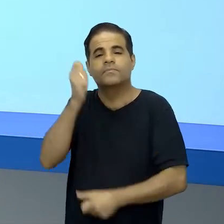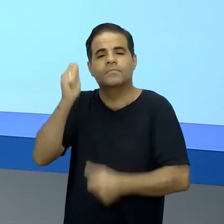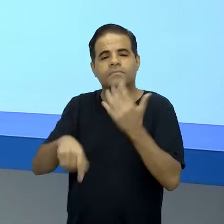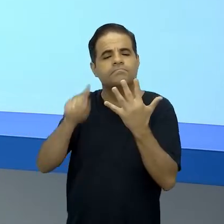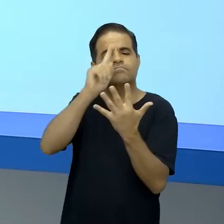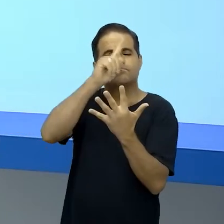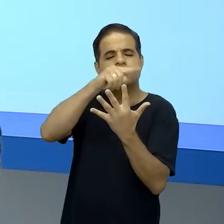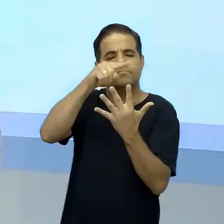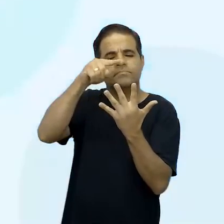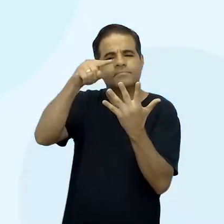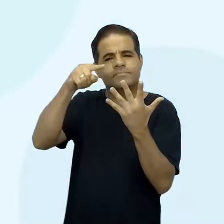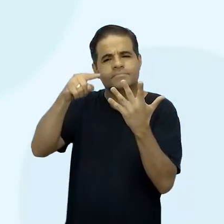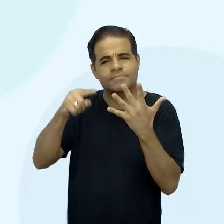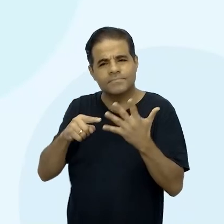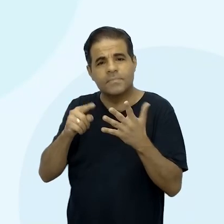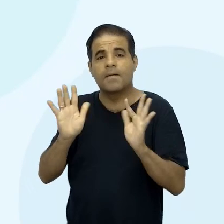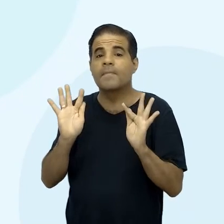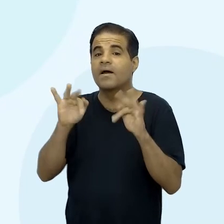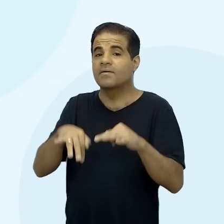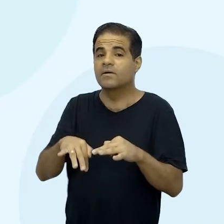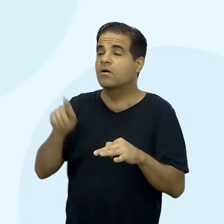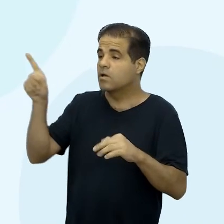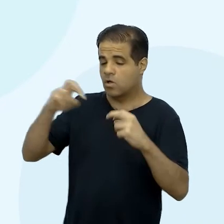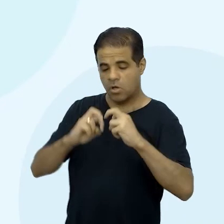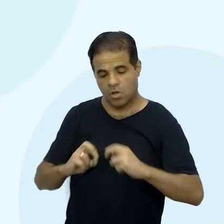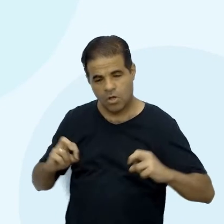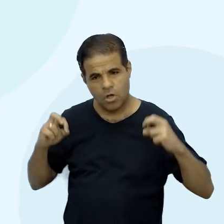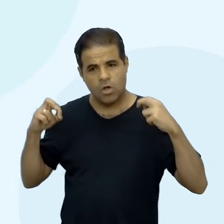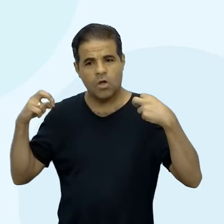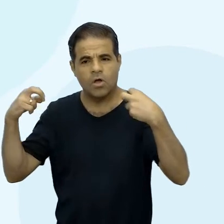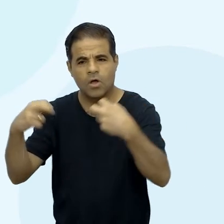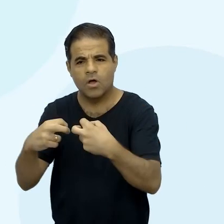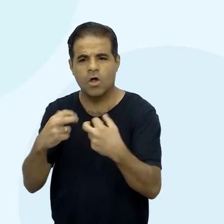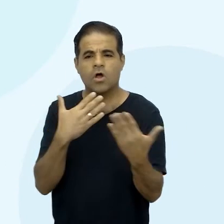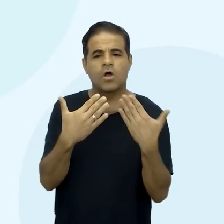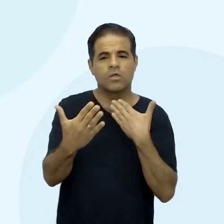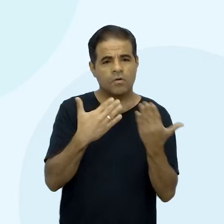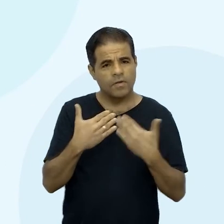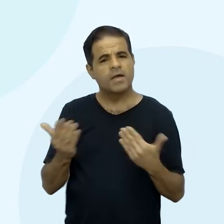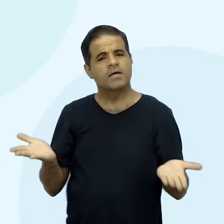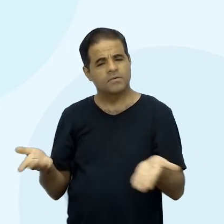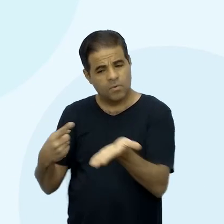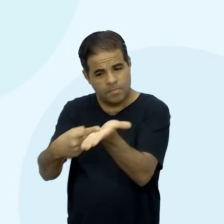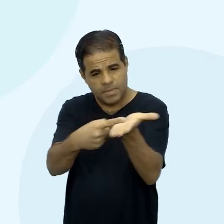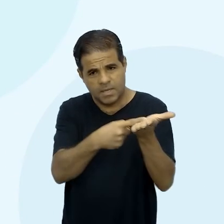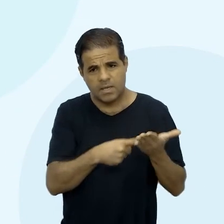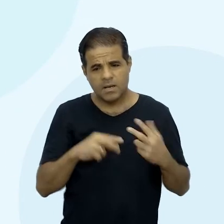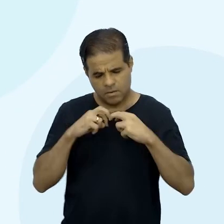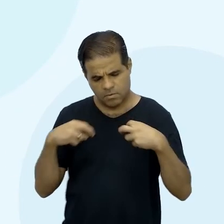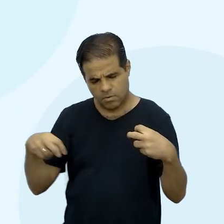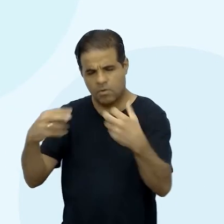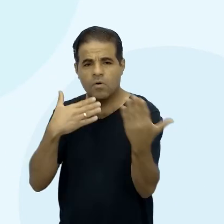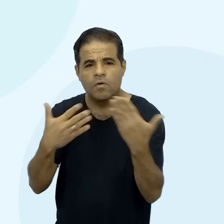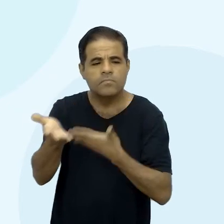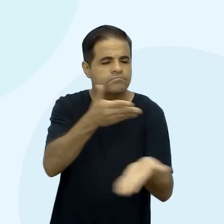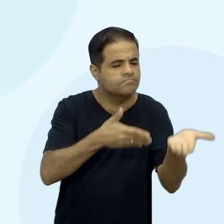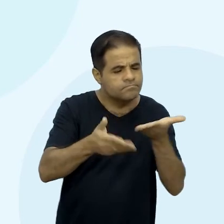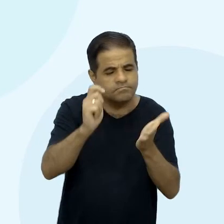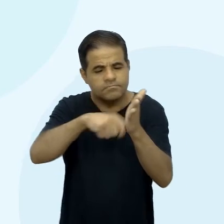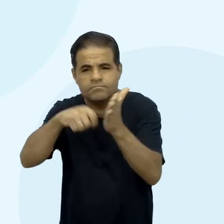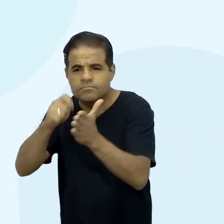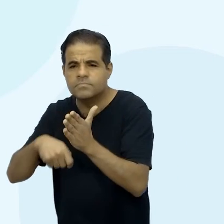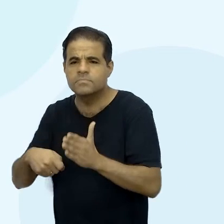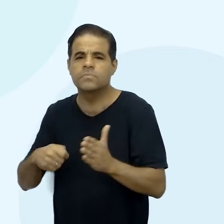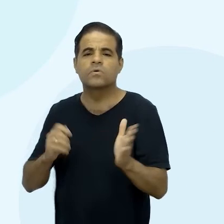bastante artista, Para finalizar, roda de conversa, turma. Vamos nos unir em uma roda de conversa para compartilhar seus registros